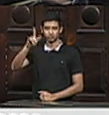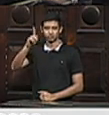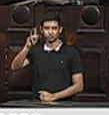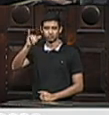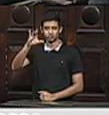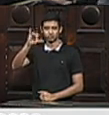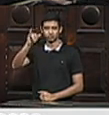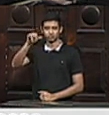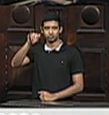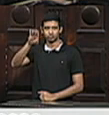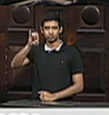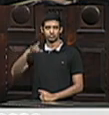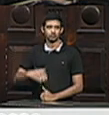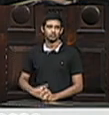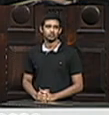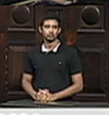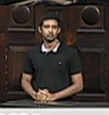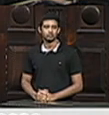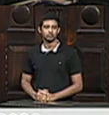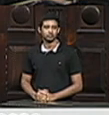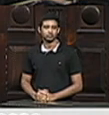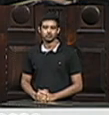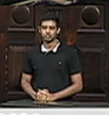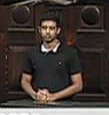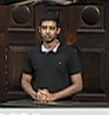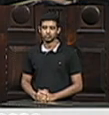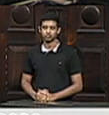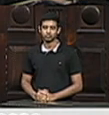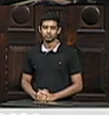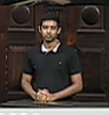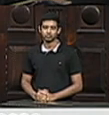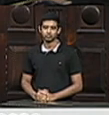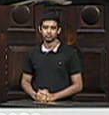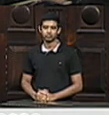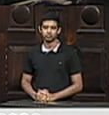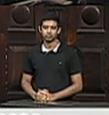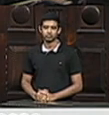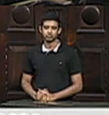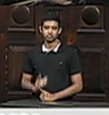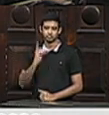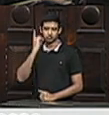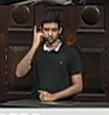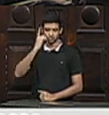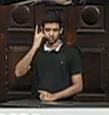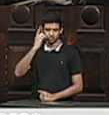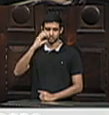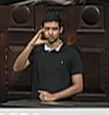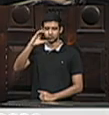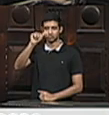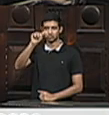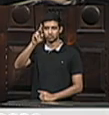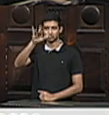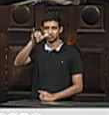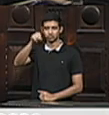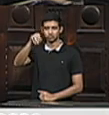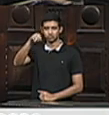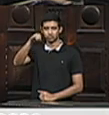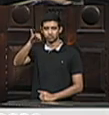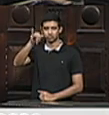questão de precatórios, porque é um atributo específico do chefe do